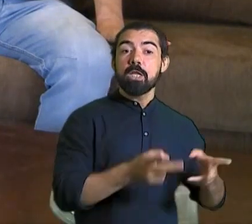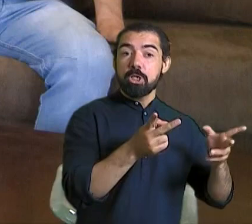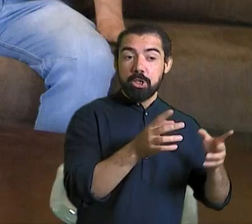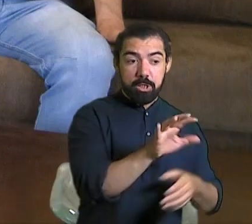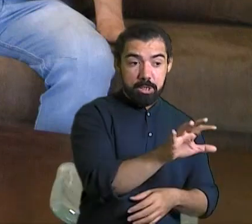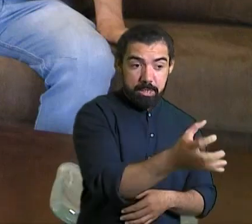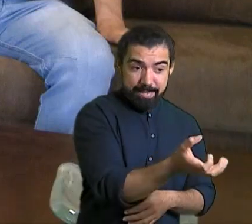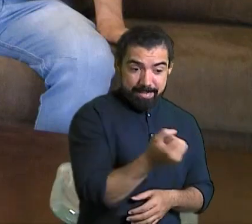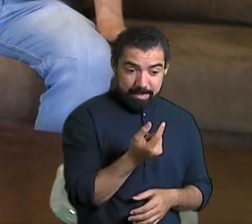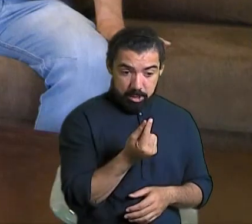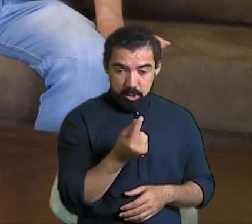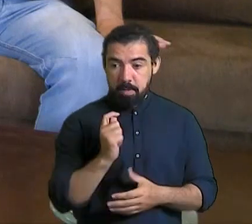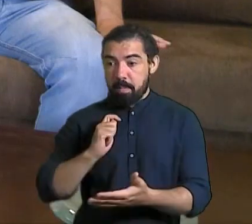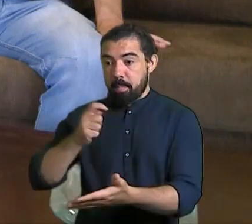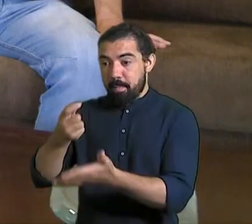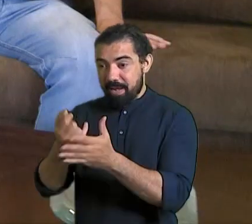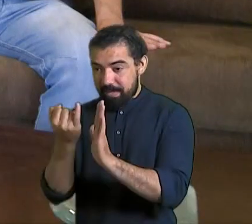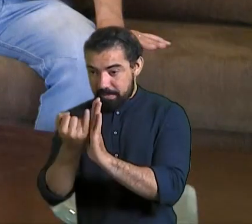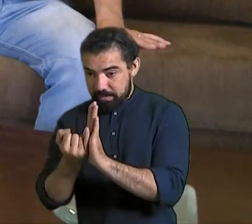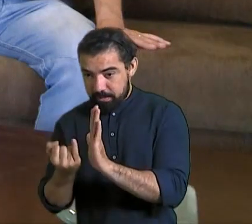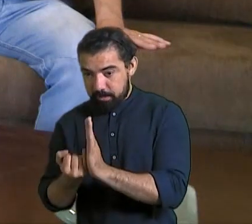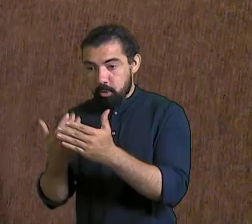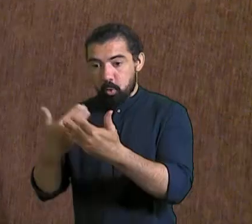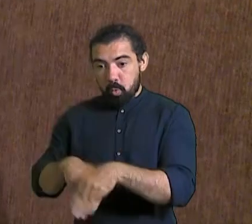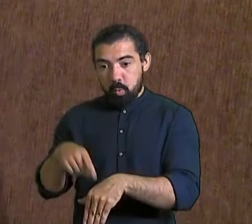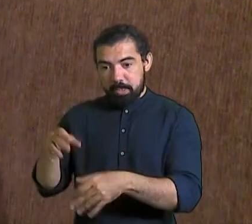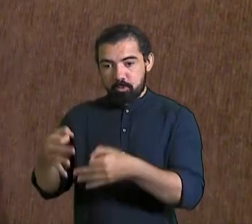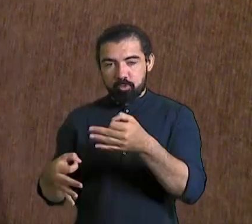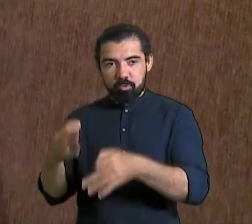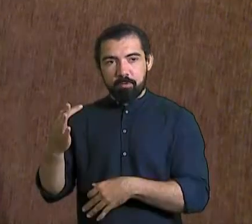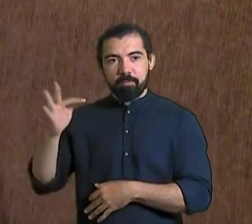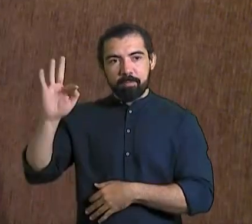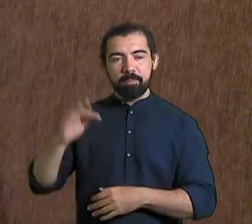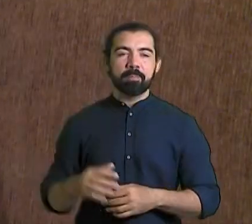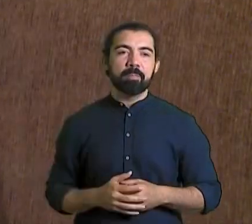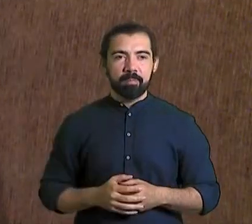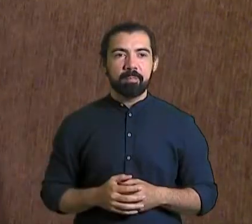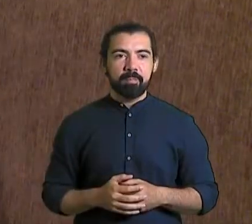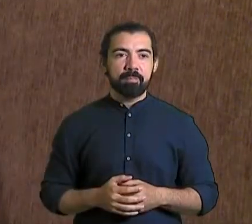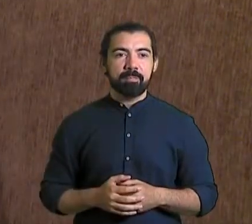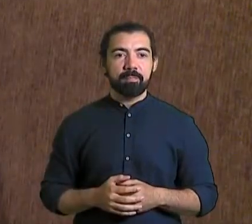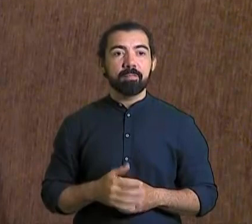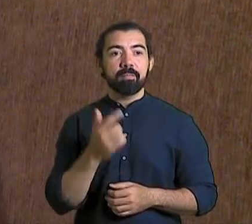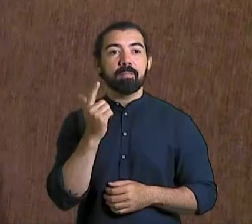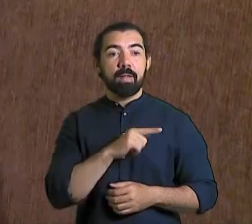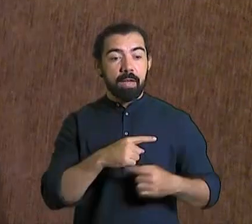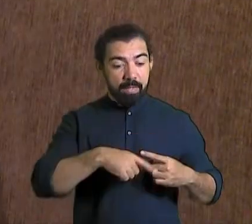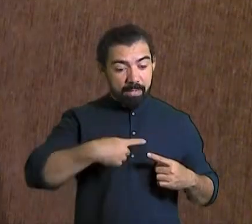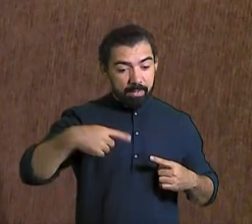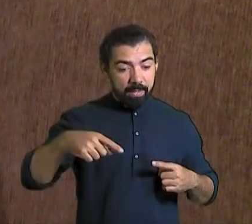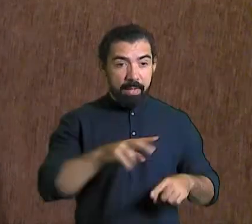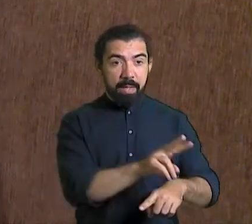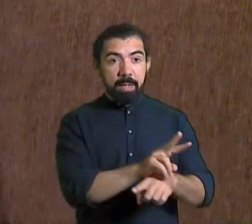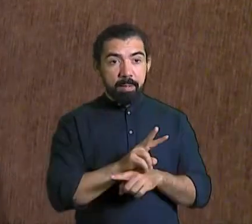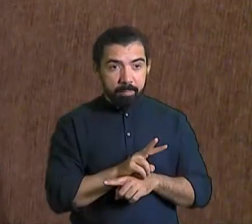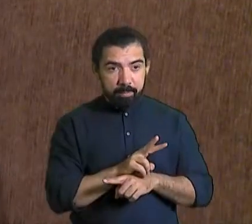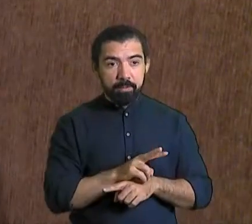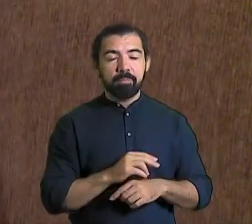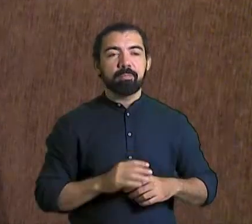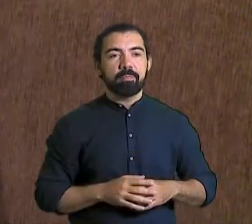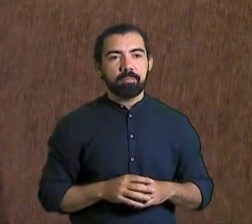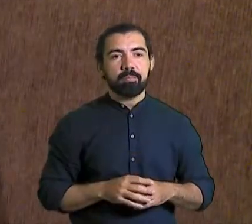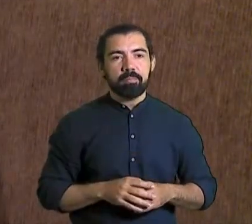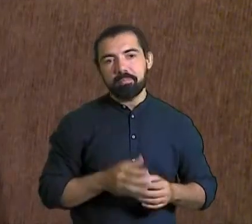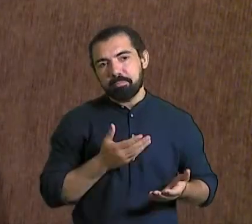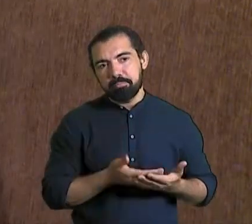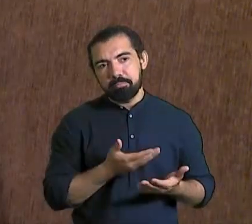vale-transporte, me inscrevi no concurso da Justiça Federal. E aí eu peguei uma apostila emprestada e